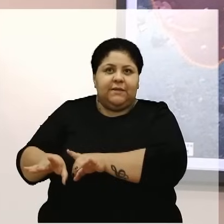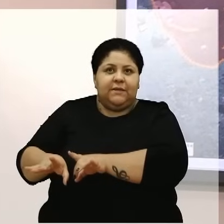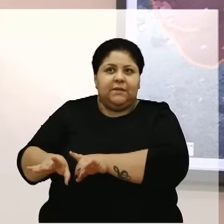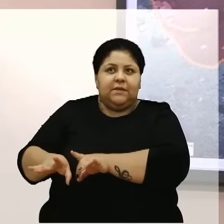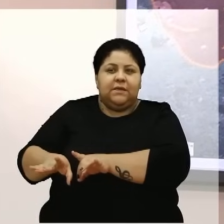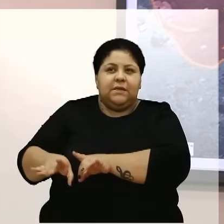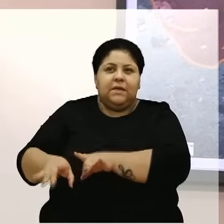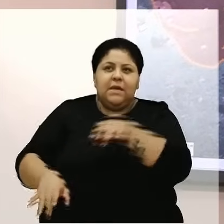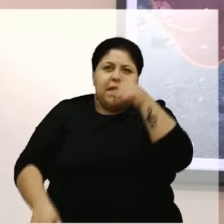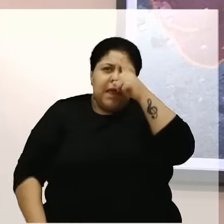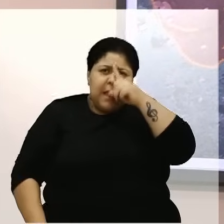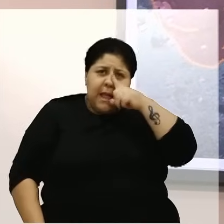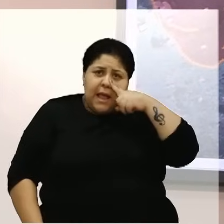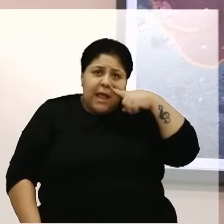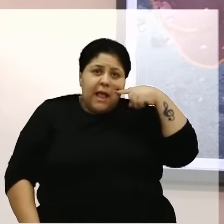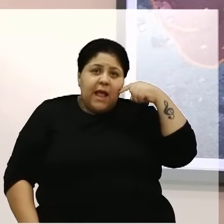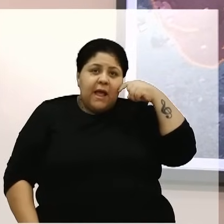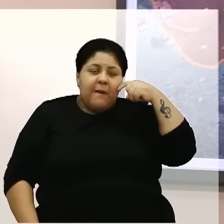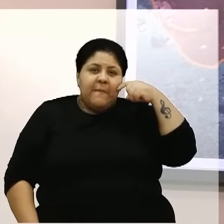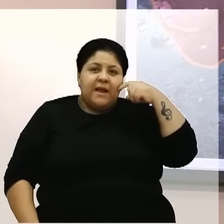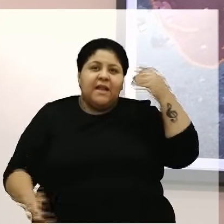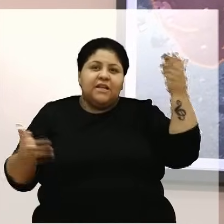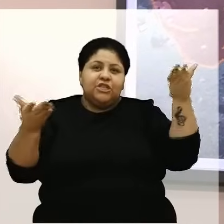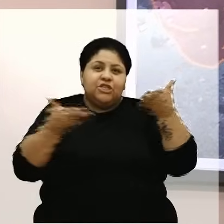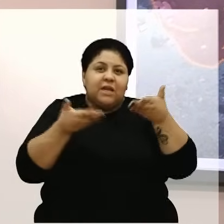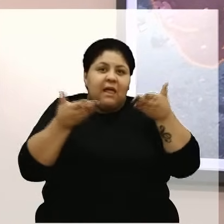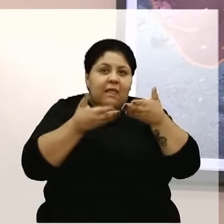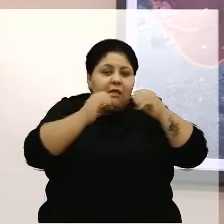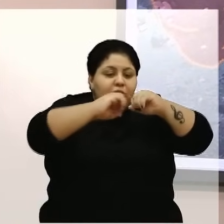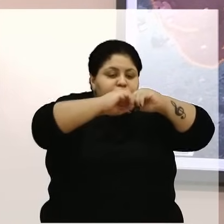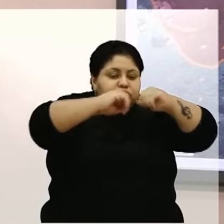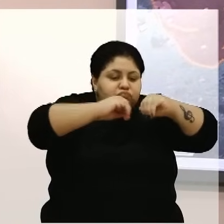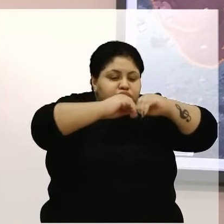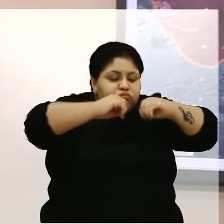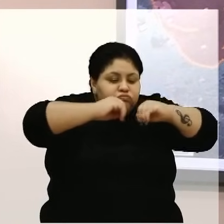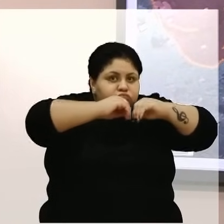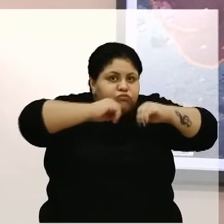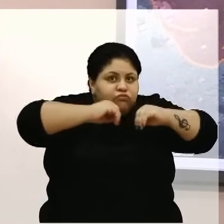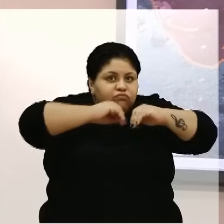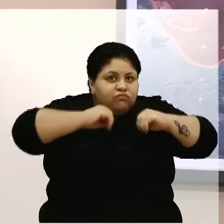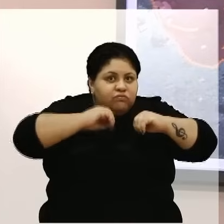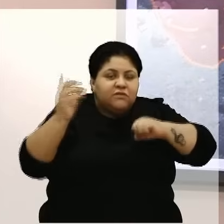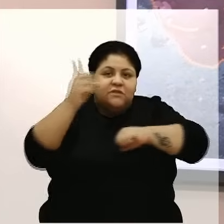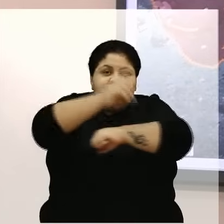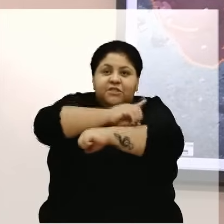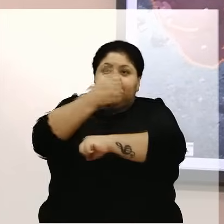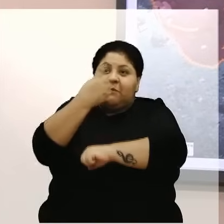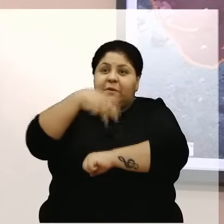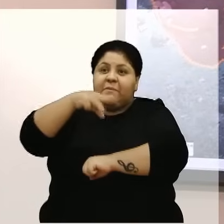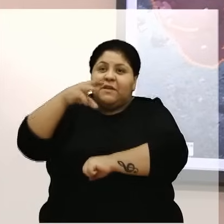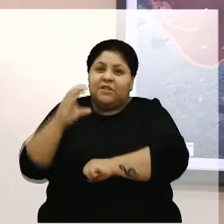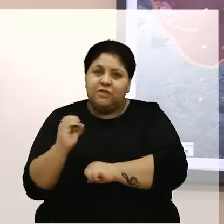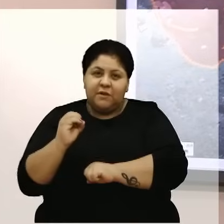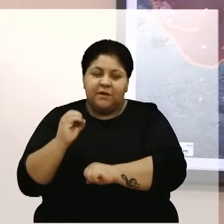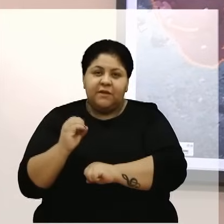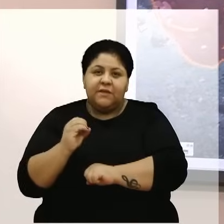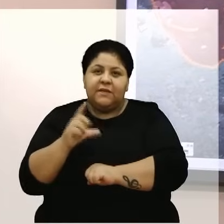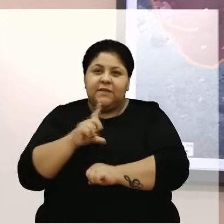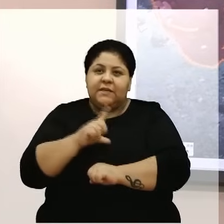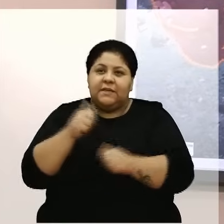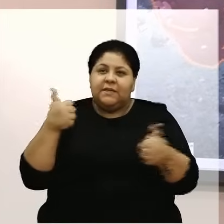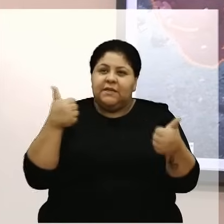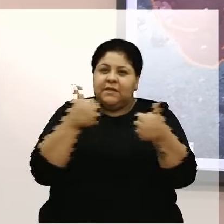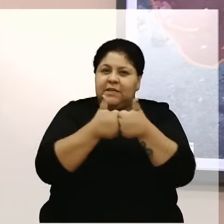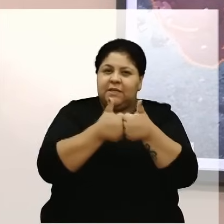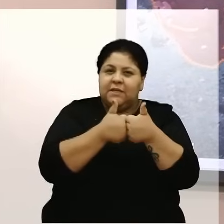de peixe, são as áreas que já têm rupturas, que já têm fraturas. E no dia 1º de maio, elas tinham aproximadamente 50,